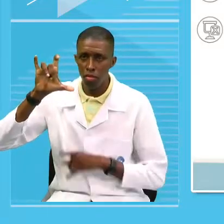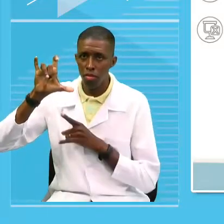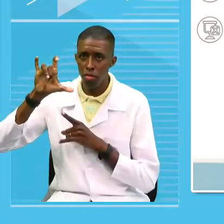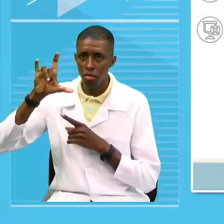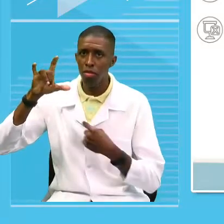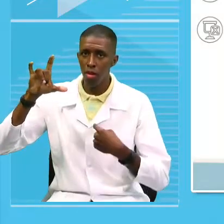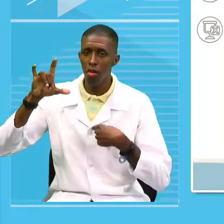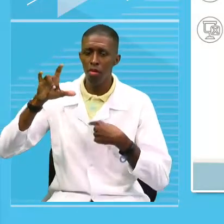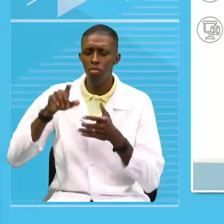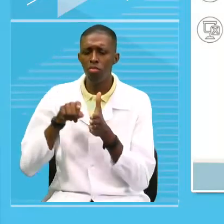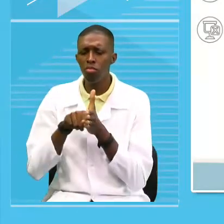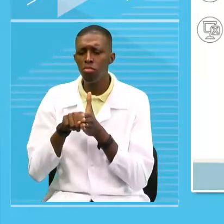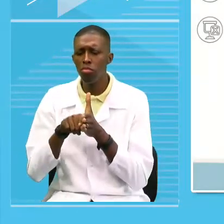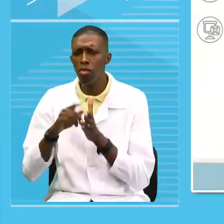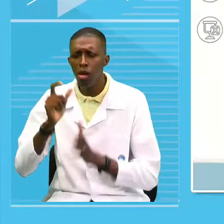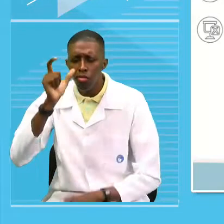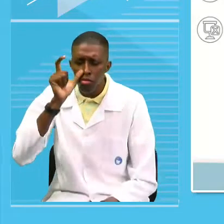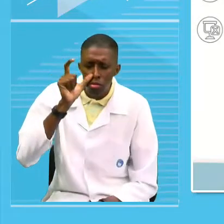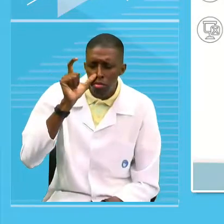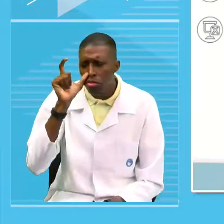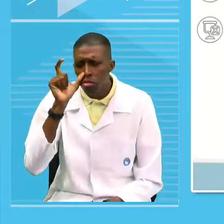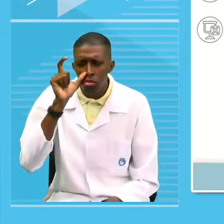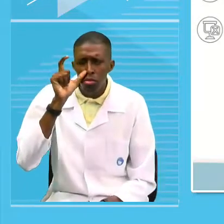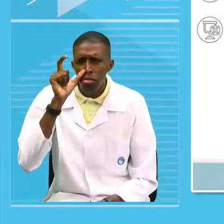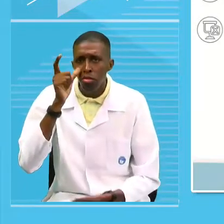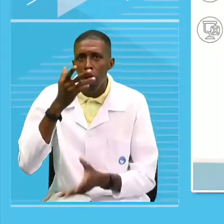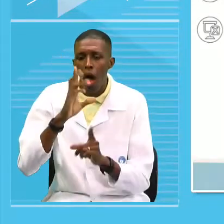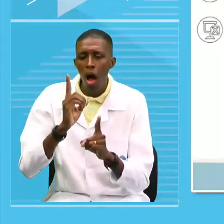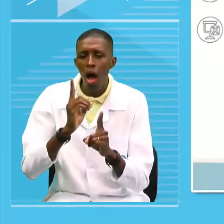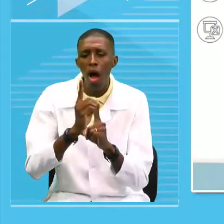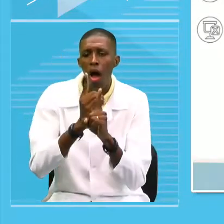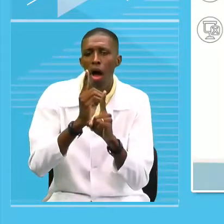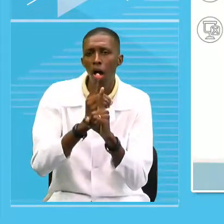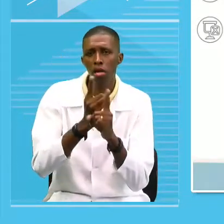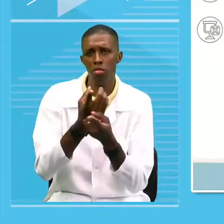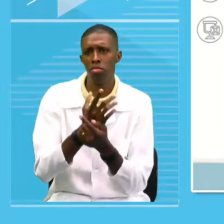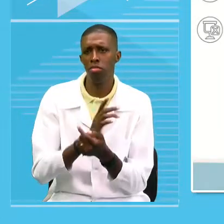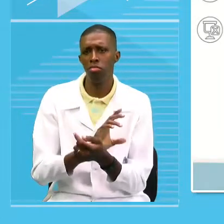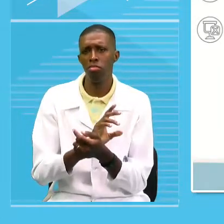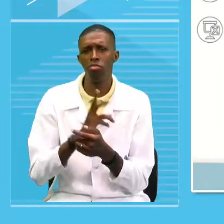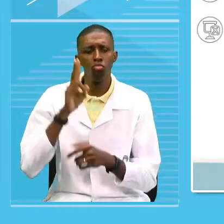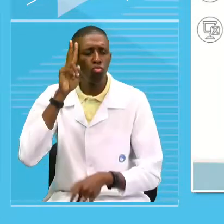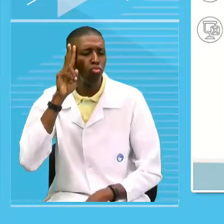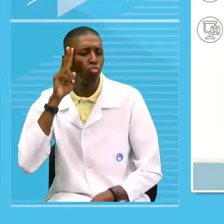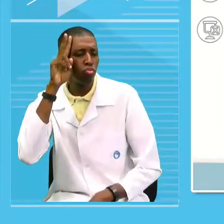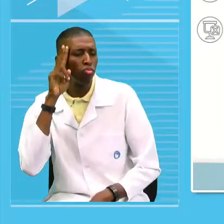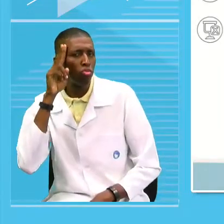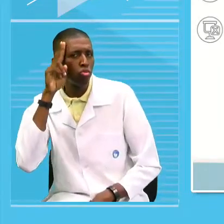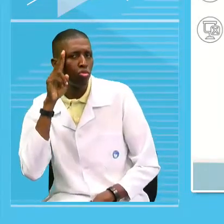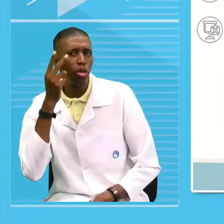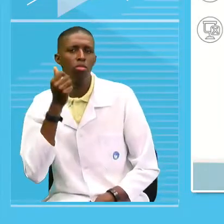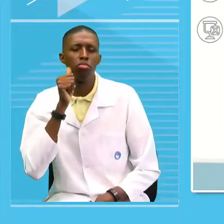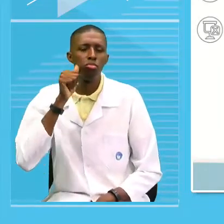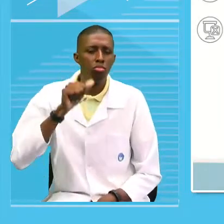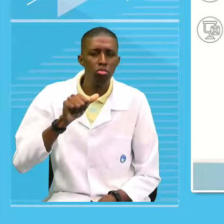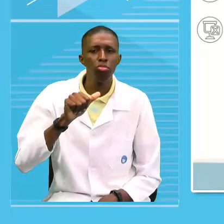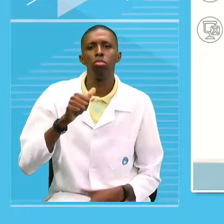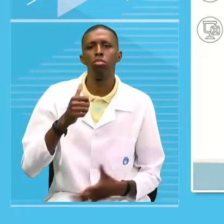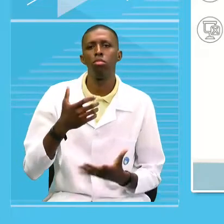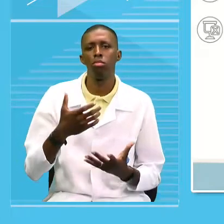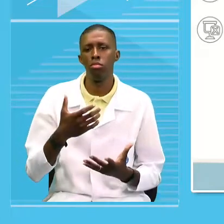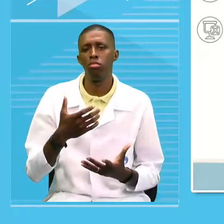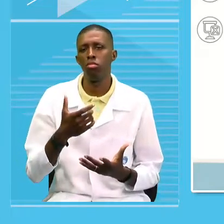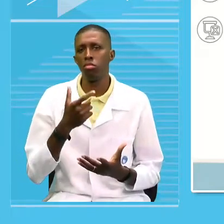na legenda né ela colou da foto ela colocou todas as informações então por exemplo ela estava lá